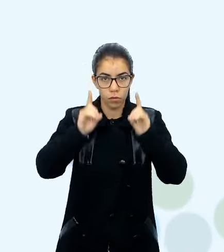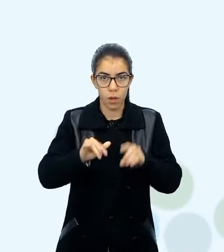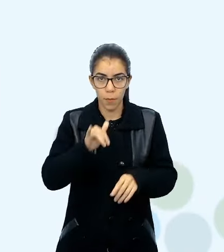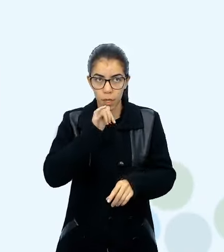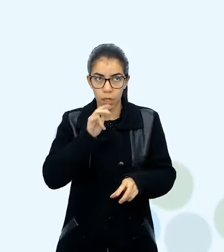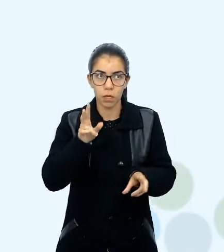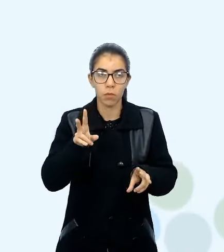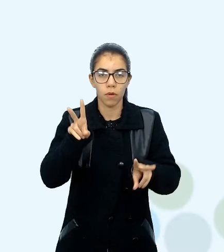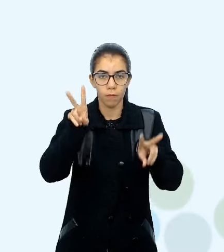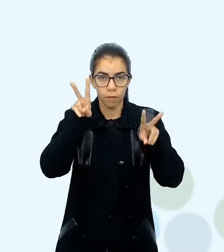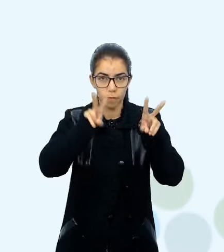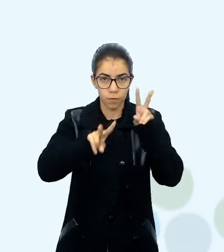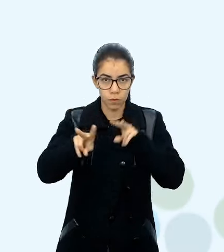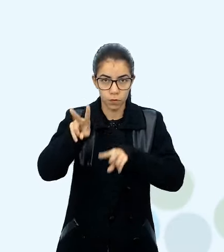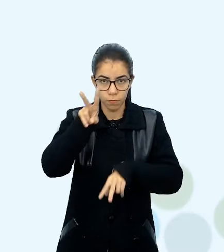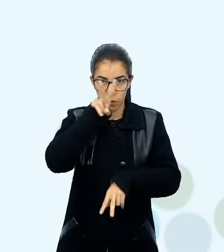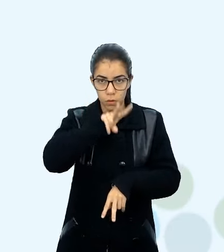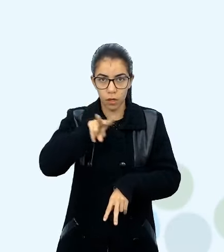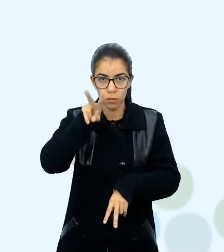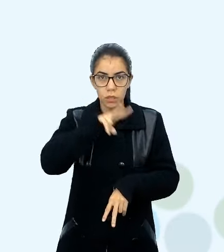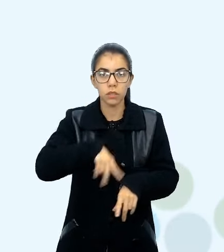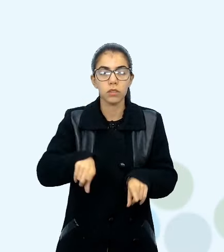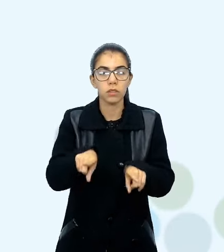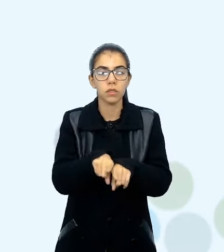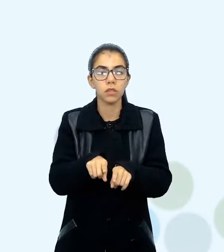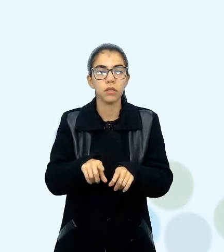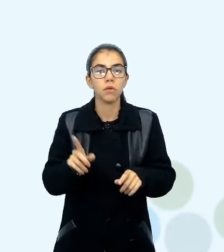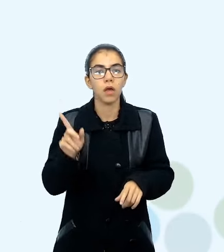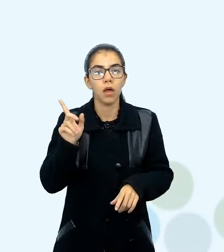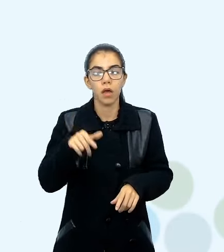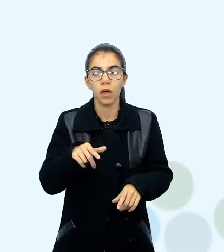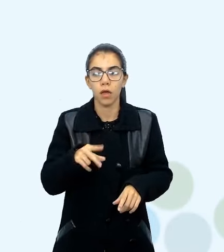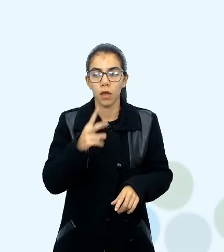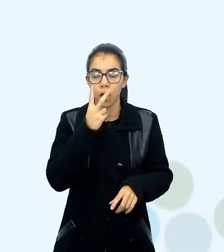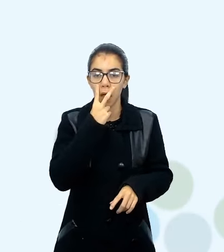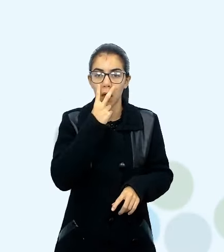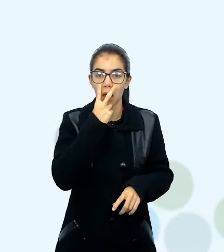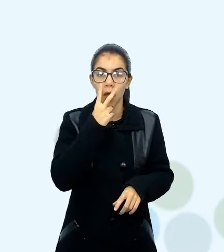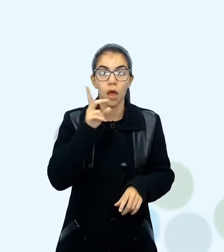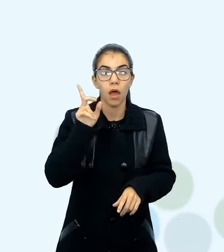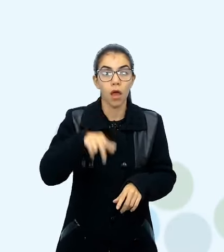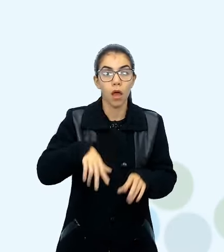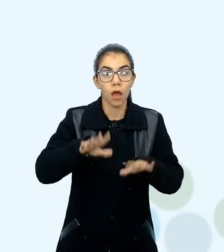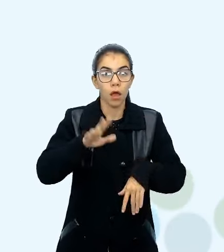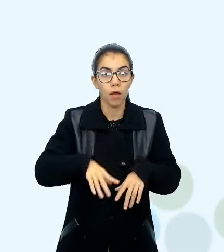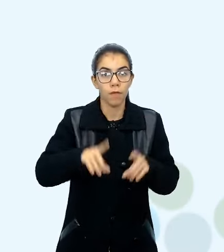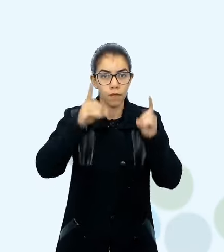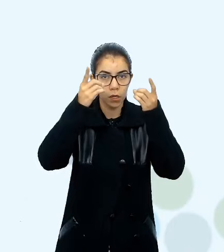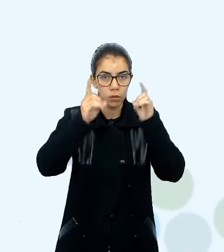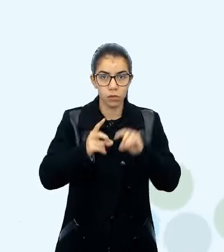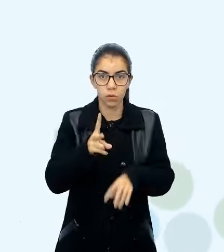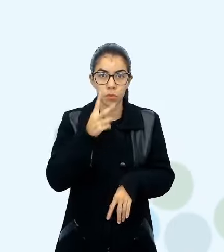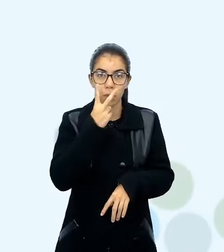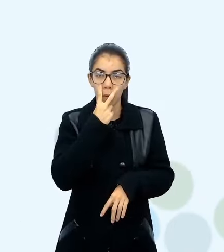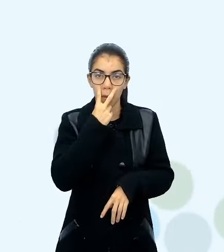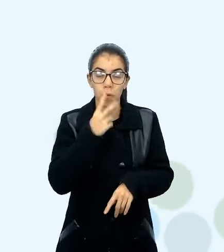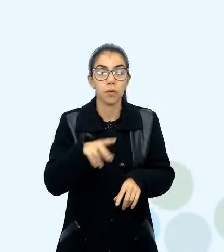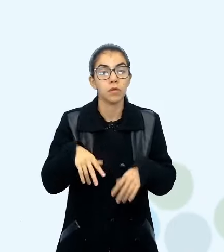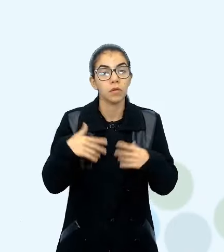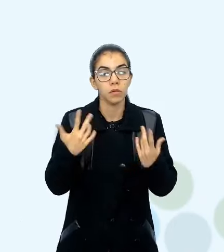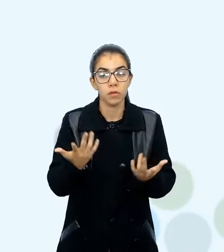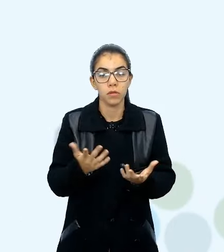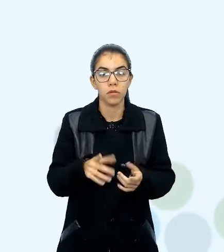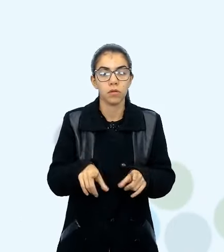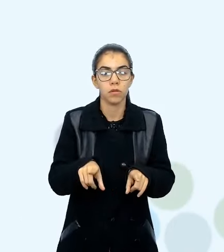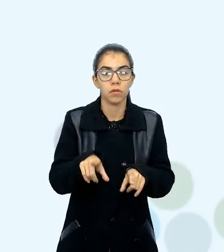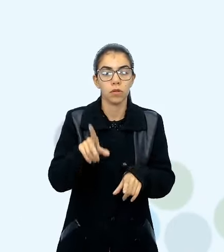visuais, nós temos um grande número de crianças que têm deficiência visual de origem cortical. Então, não